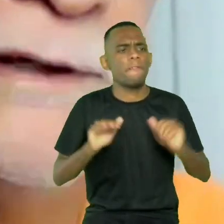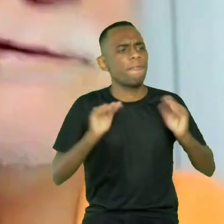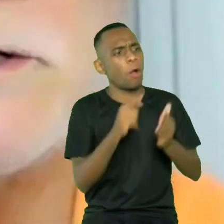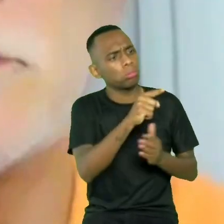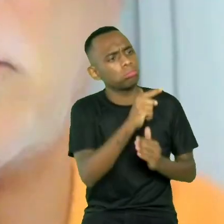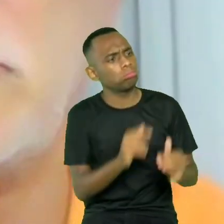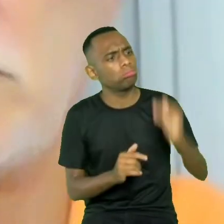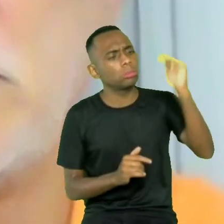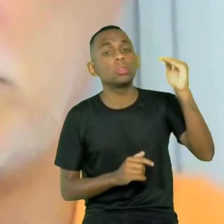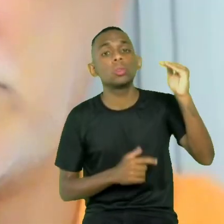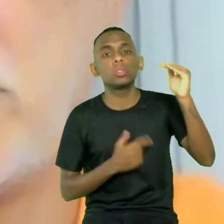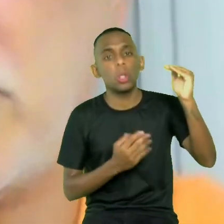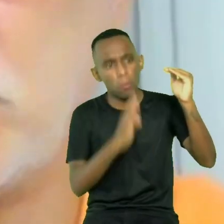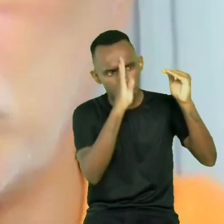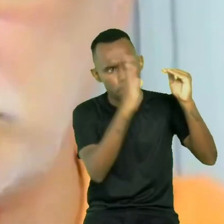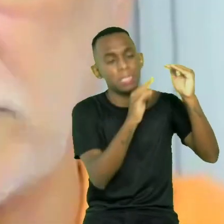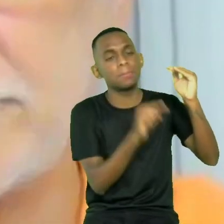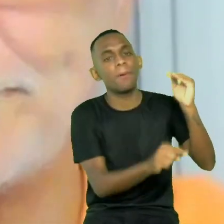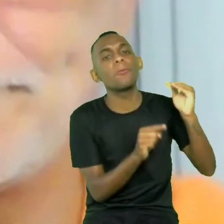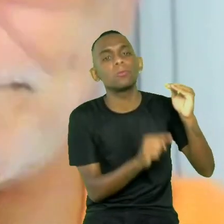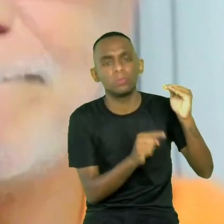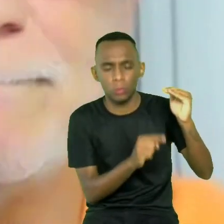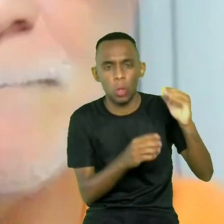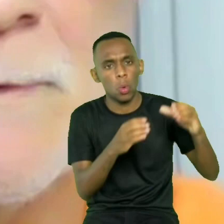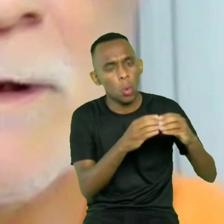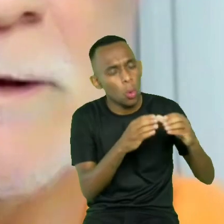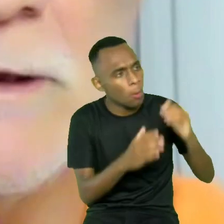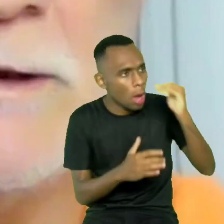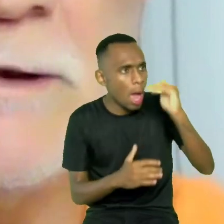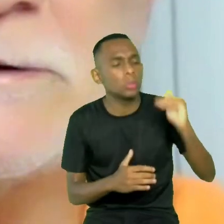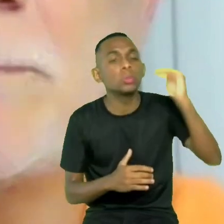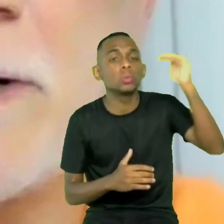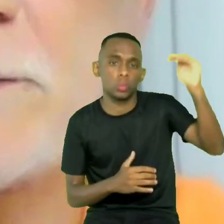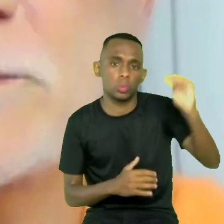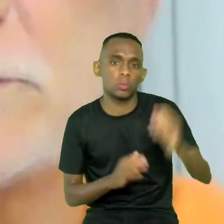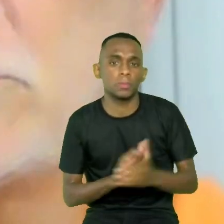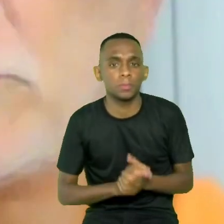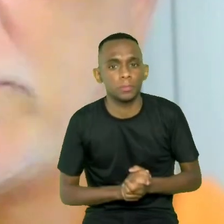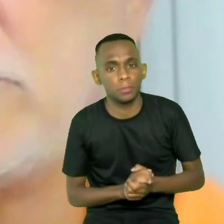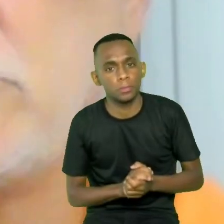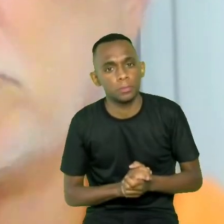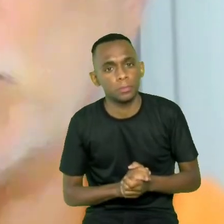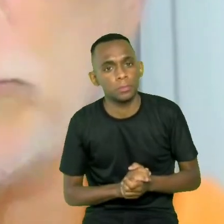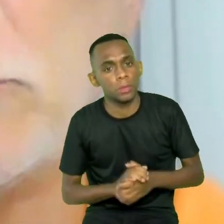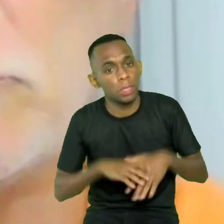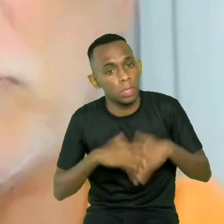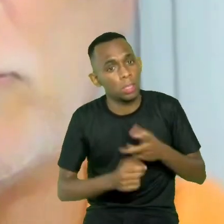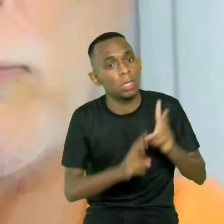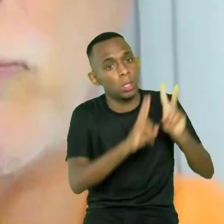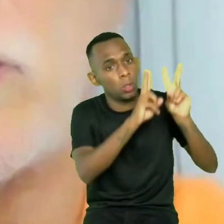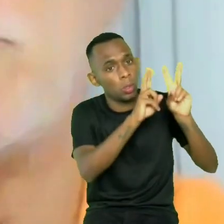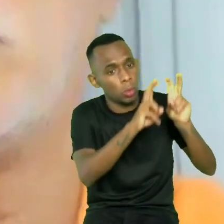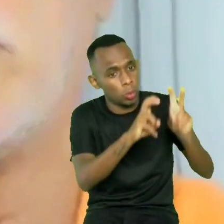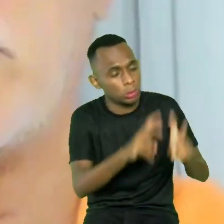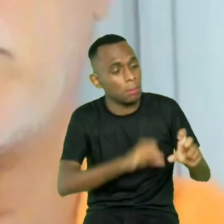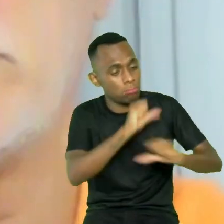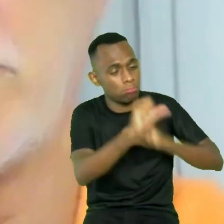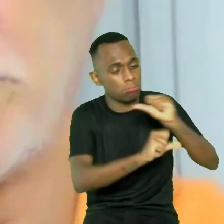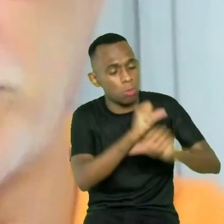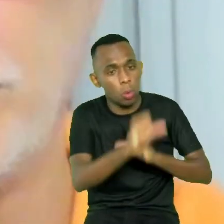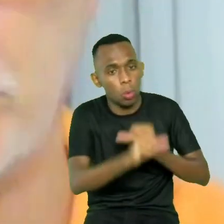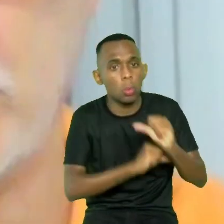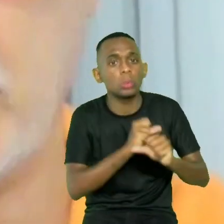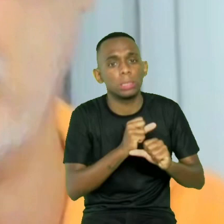estou privilegiando a escrita adulta. E aí as temáticas às vezes mudam ou a abordagem